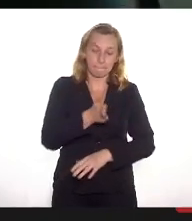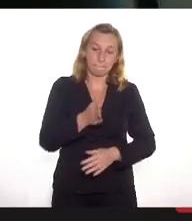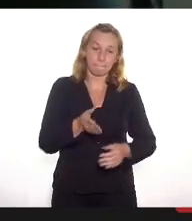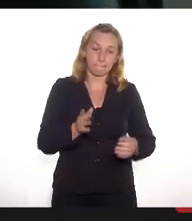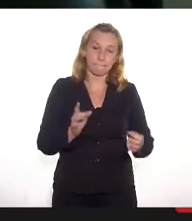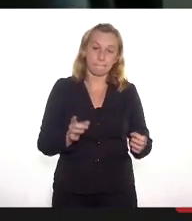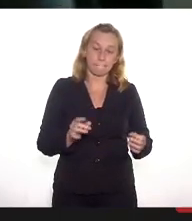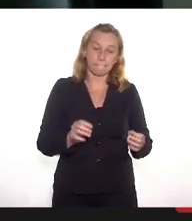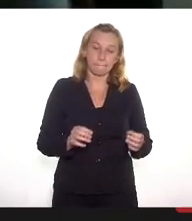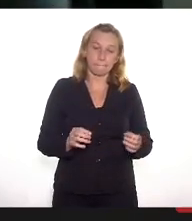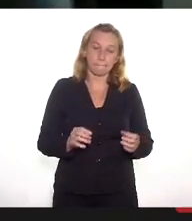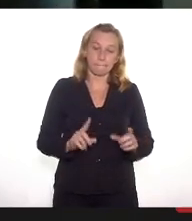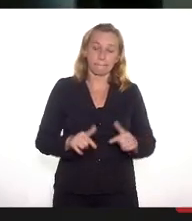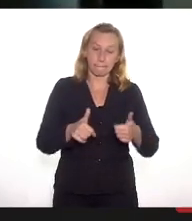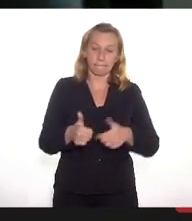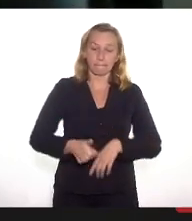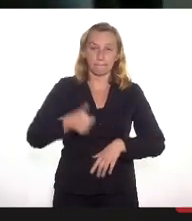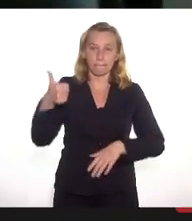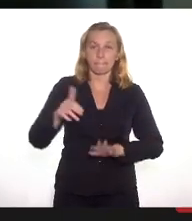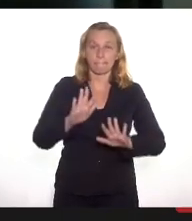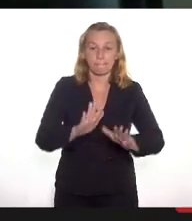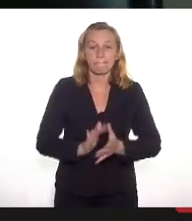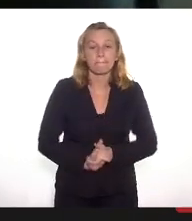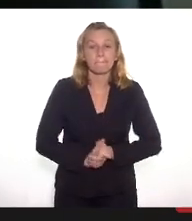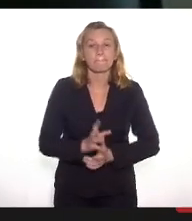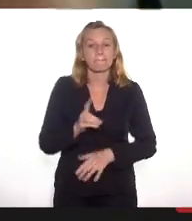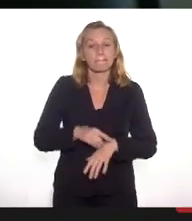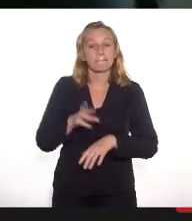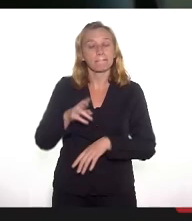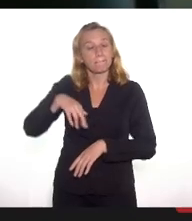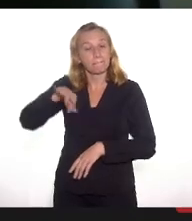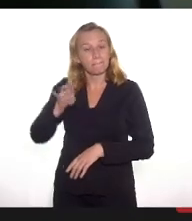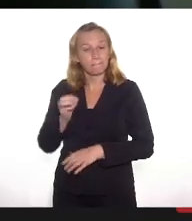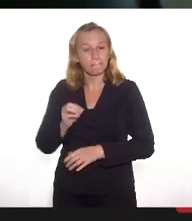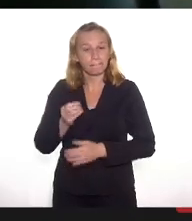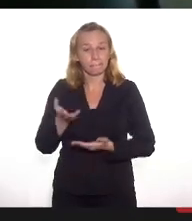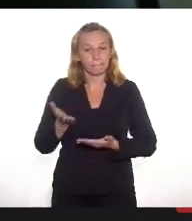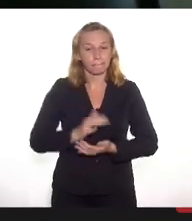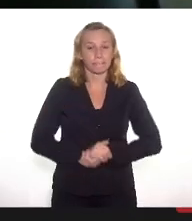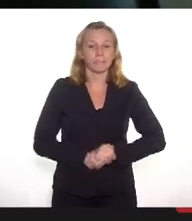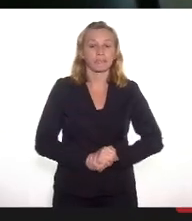estruturada de outra forma é a Doutor Mário Sérgio por favor